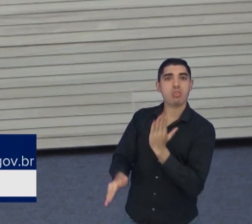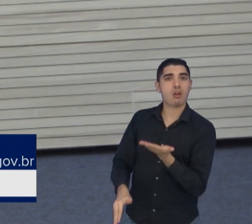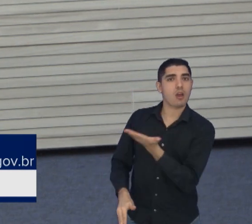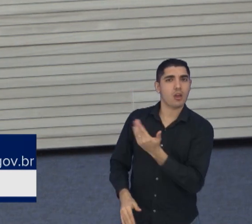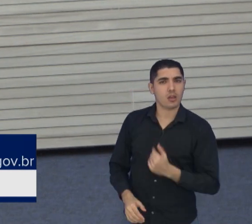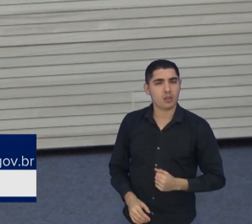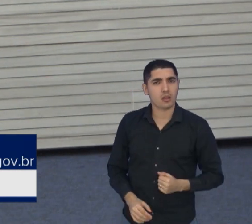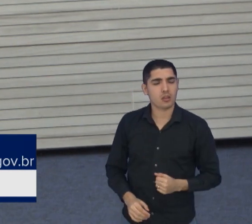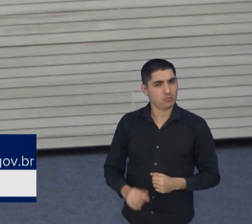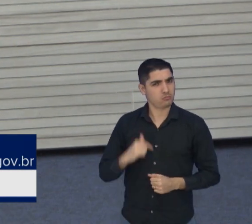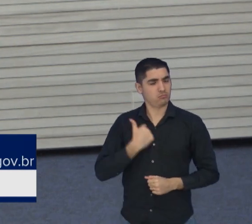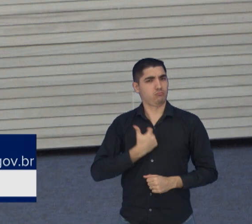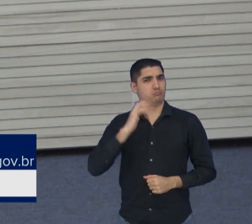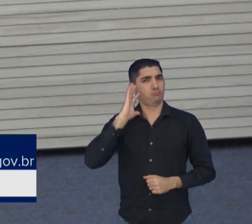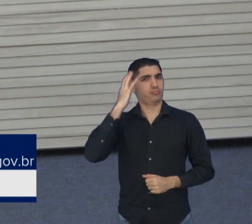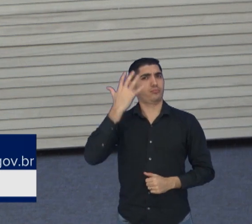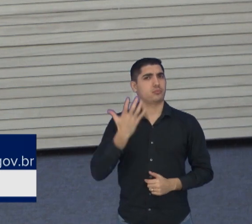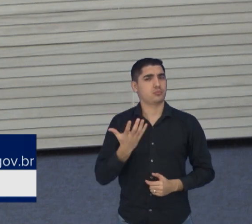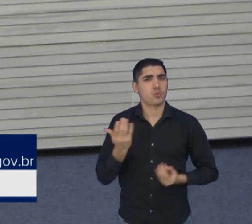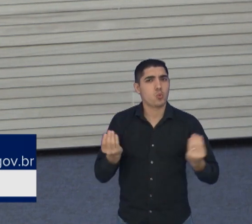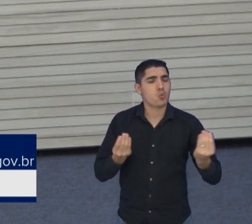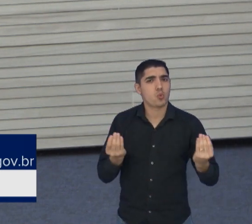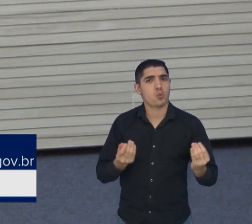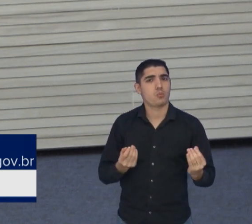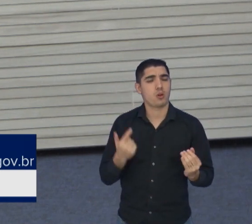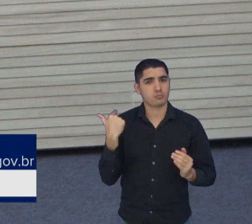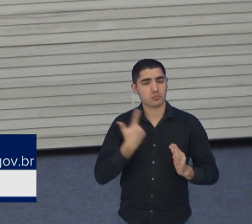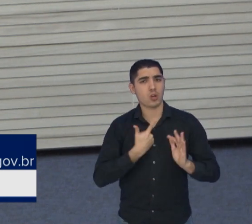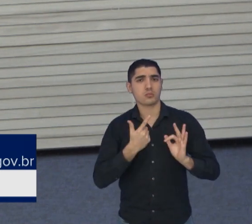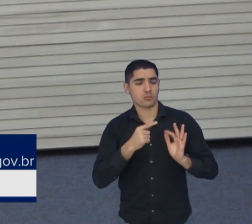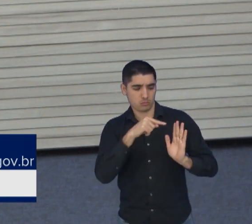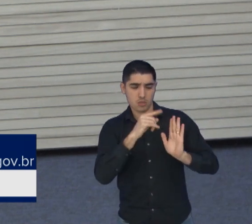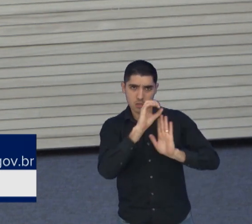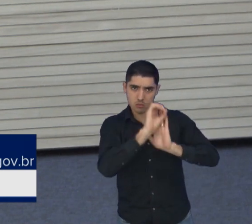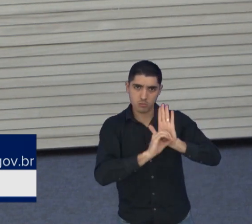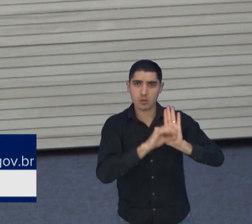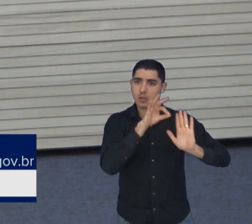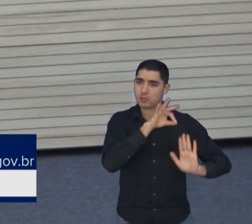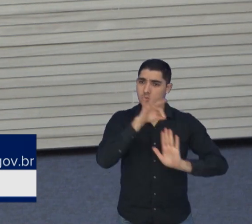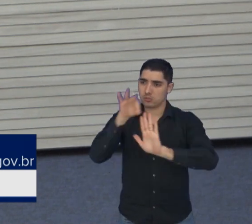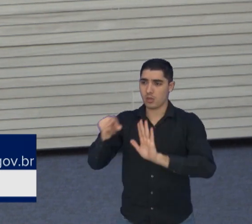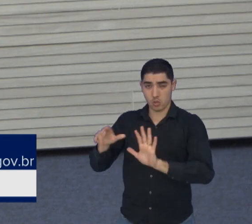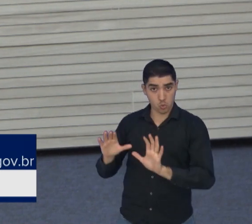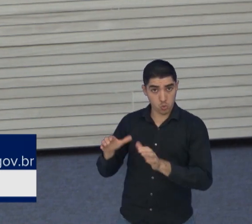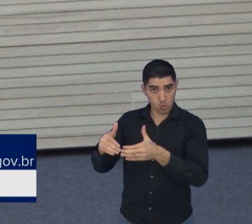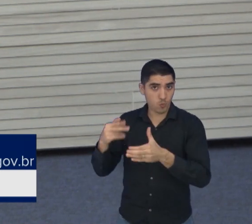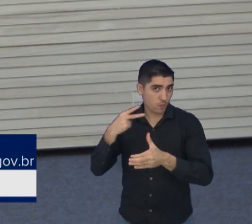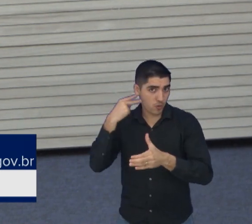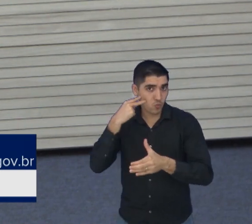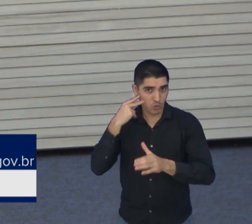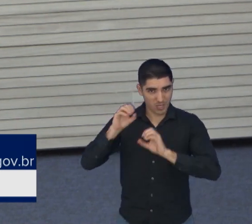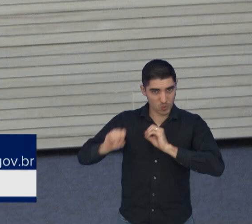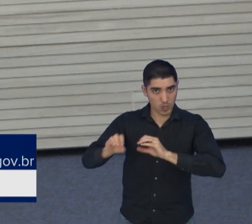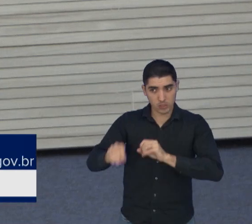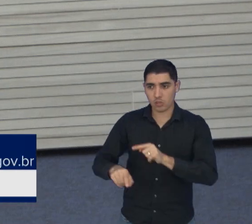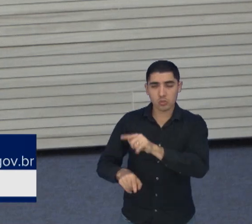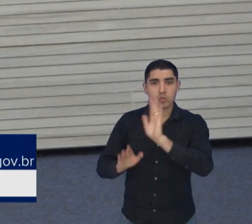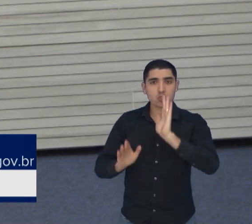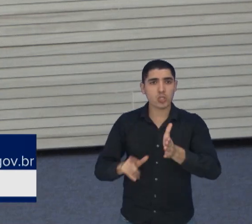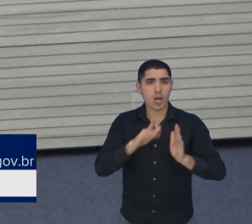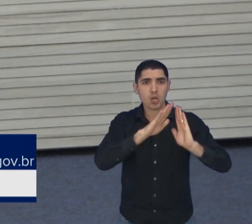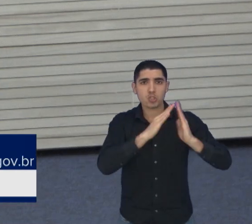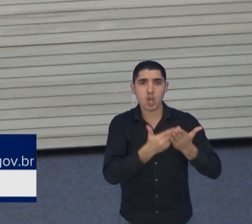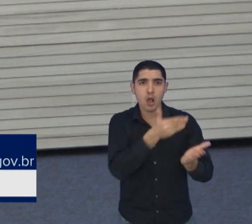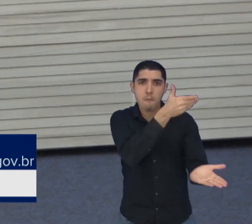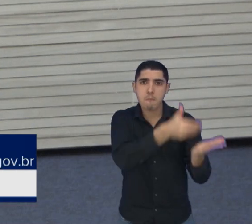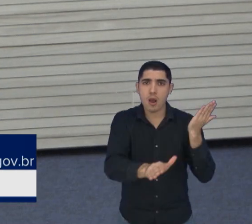enviando para a Comissão de Educação para analisar essa demissão e essa situação, que é bastante séria.